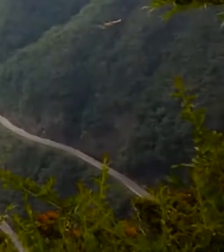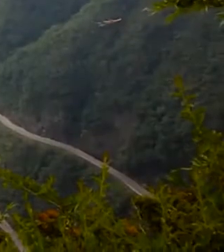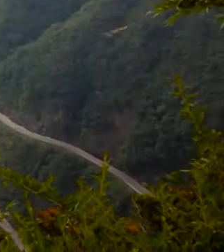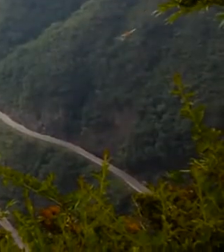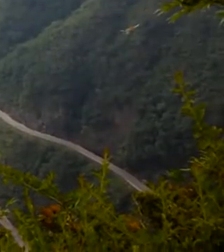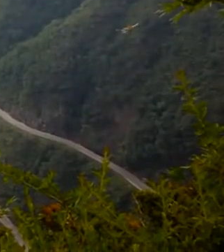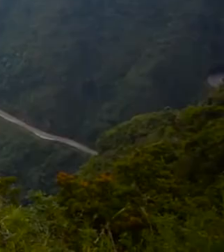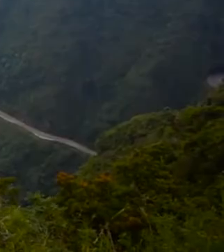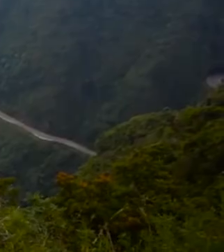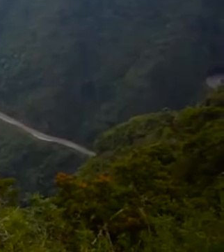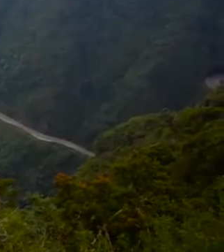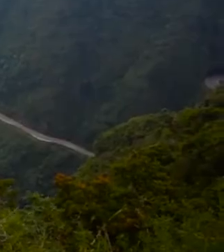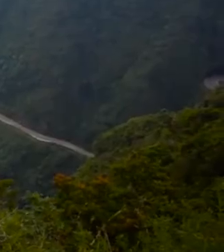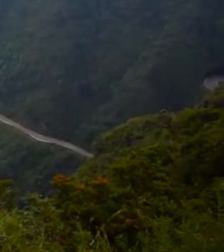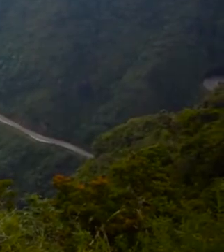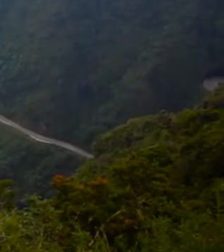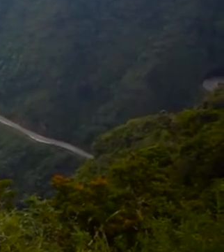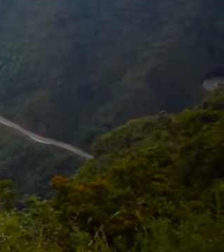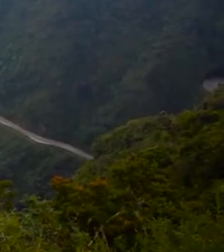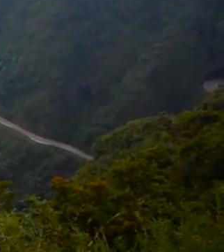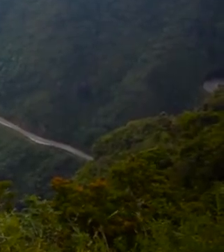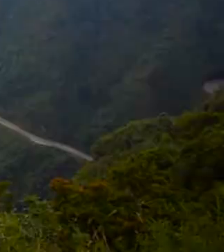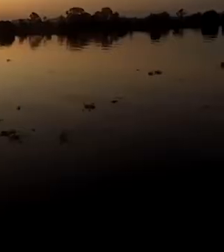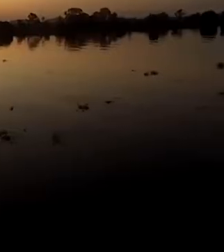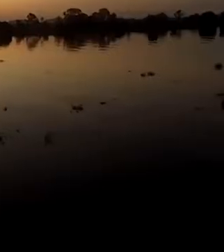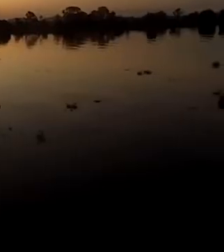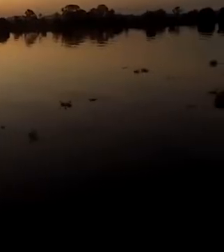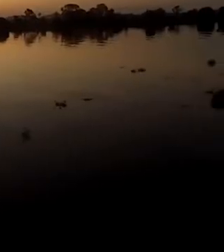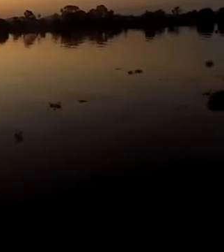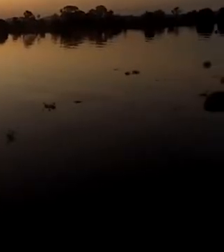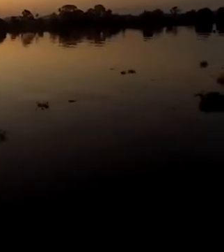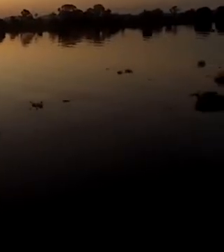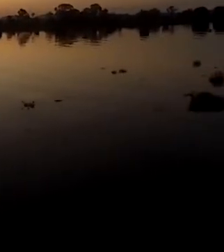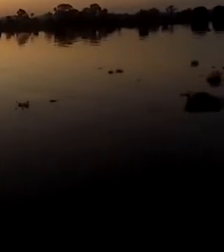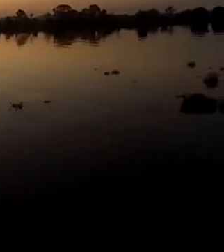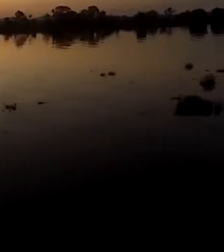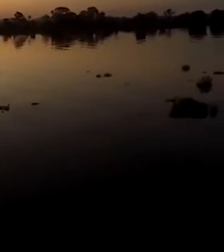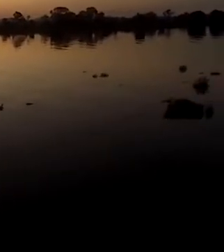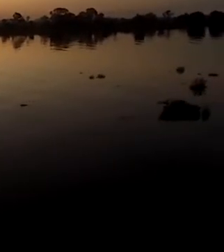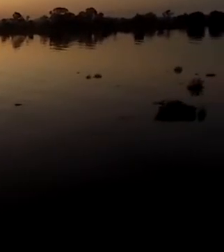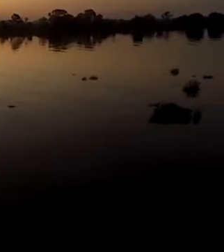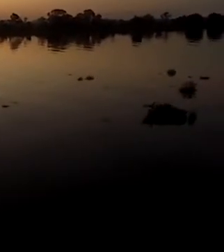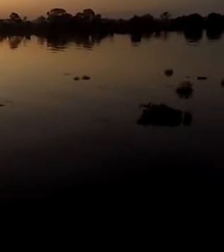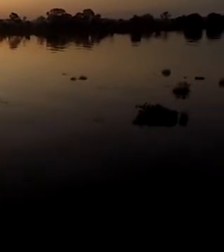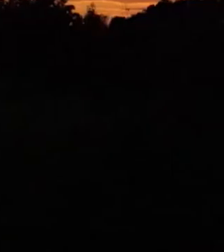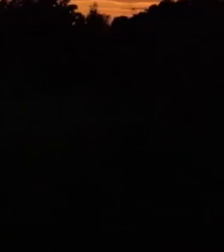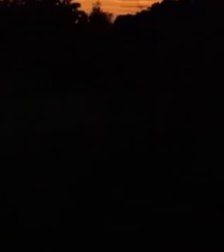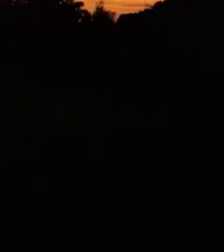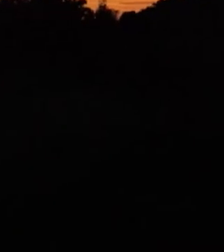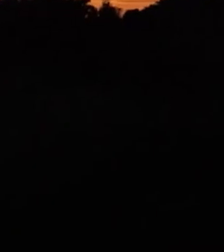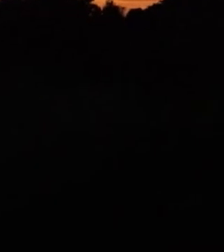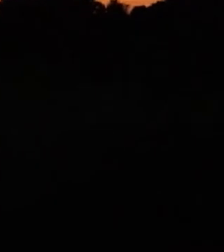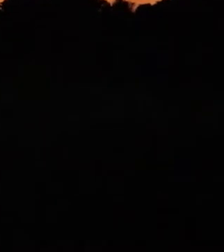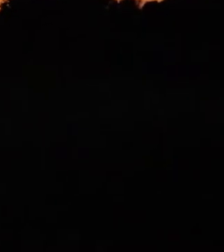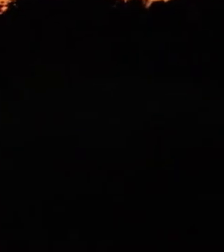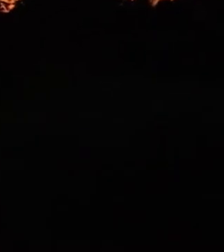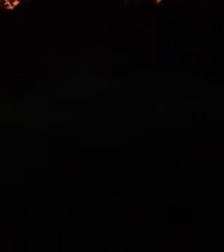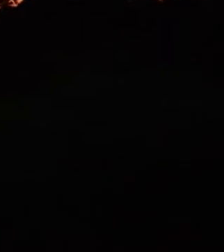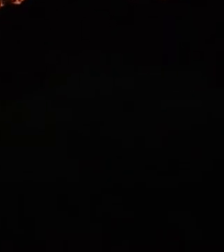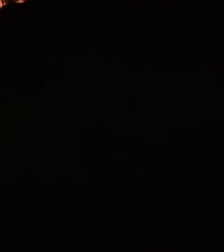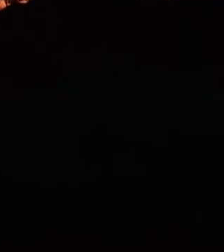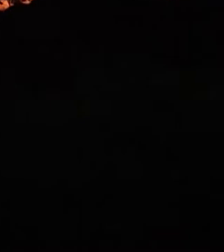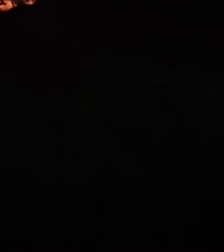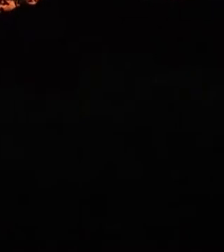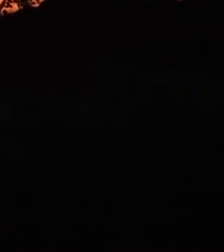teu futuro espelha essa grandeza, bela glória. Entre outras vidas, que Brasil a